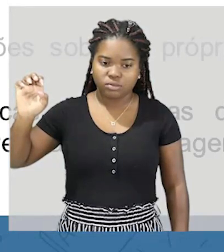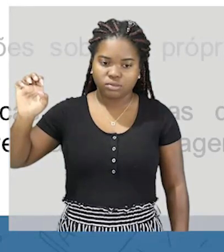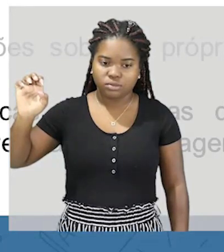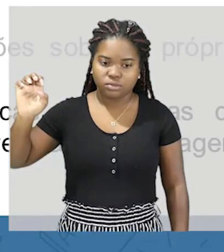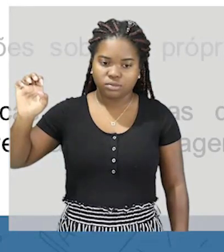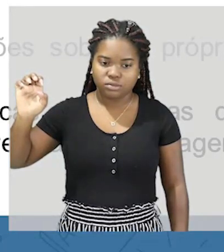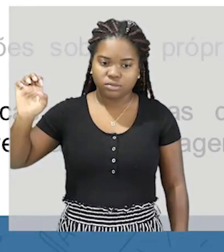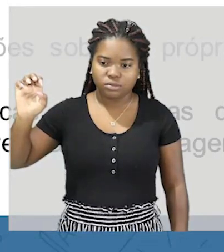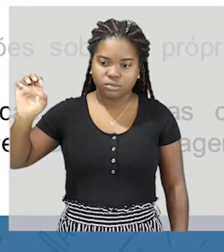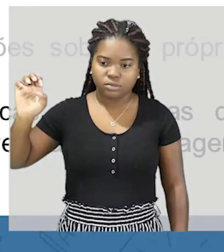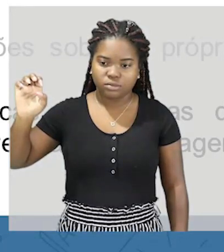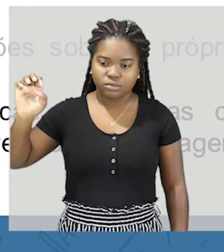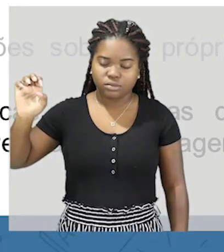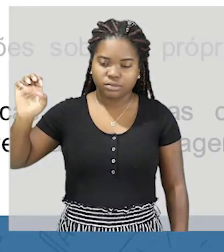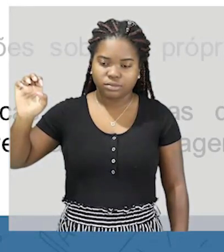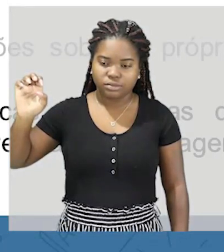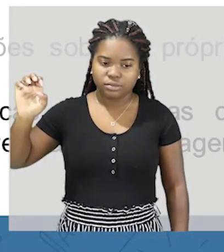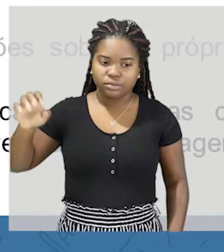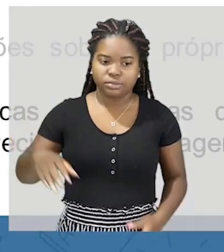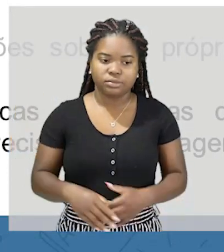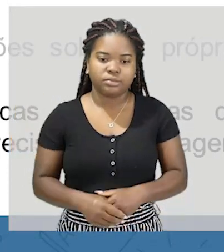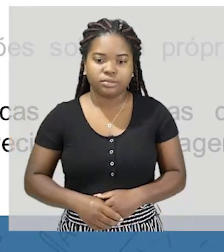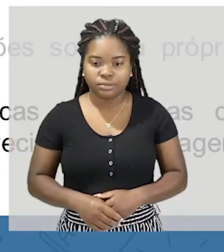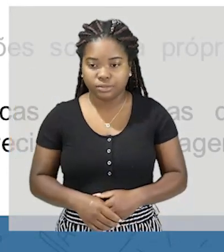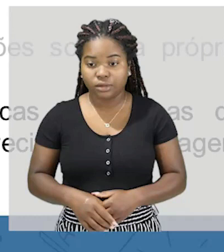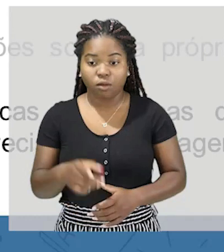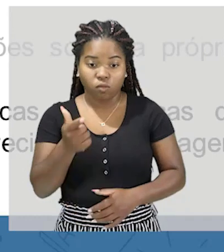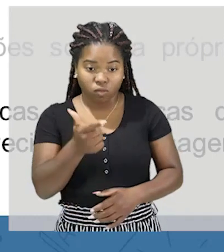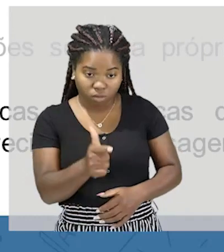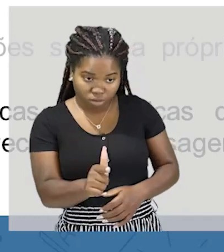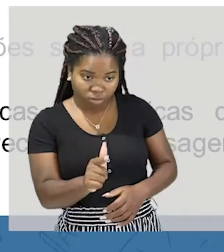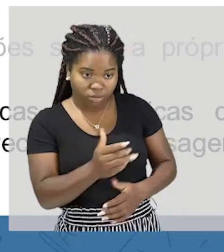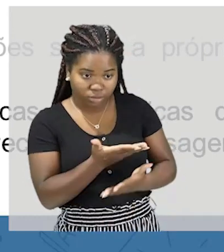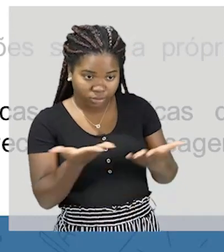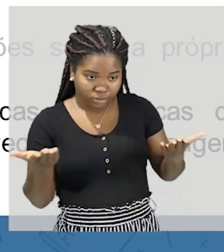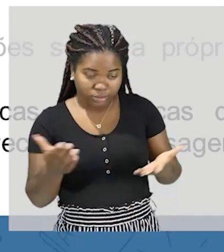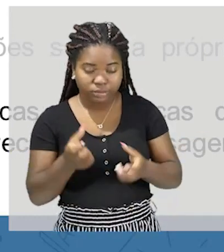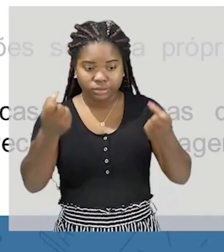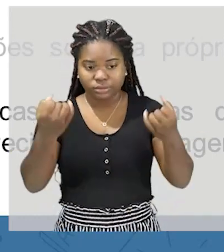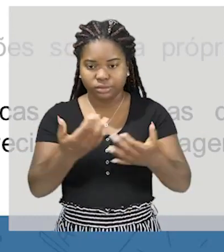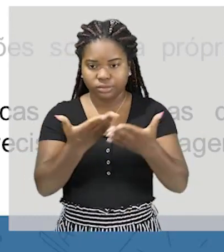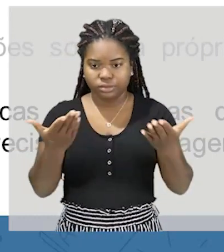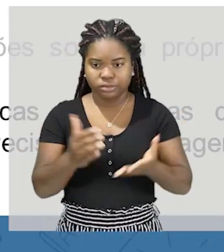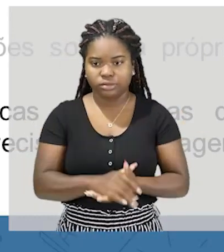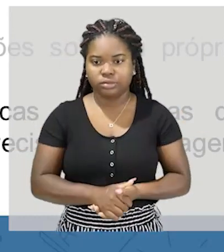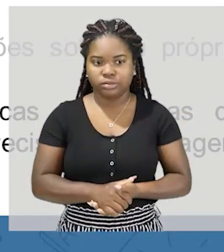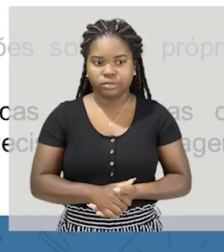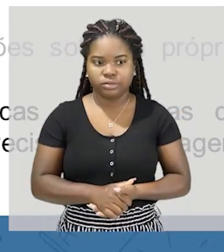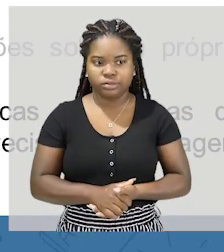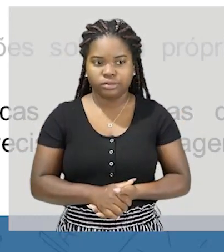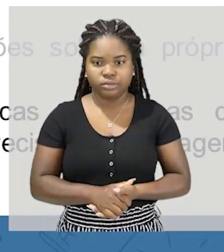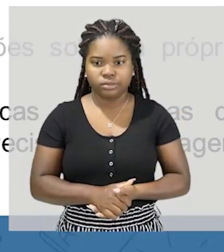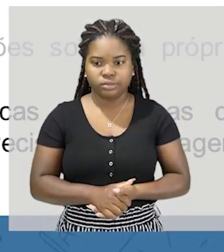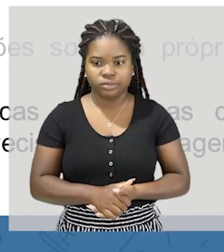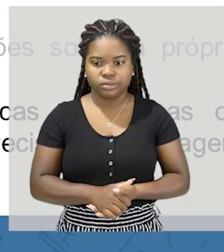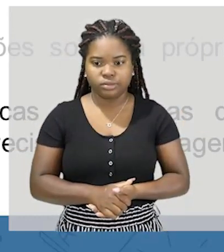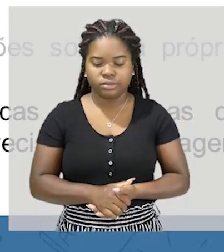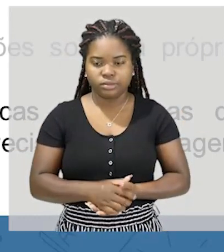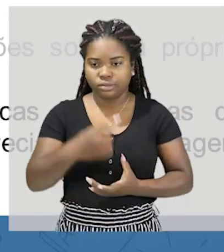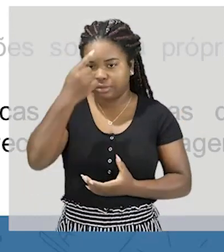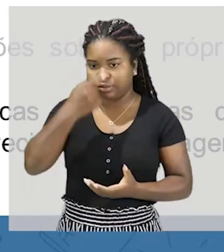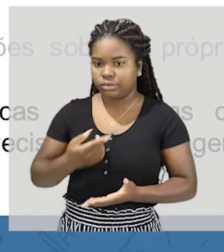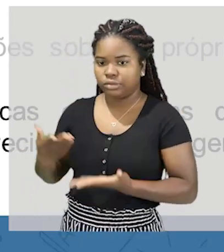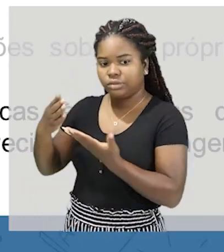de forma precisa a mensagem presente nela. Eu vou repetir aquilo que eu estive falando, eu vou até colocar uma, né? A obra